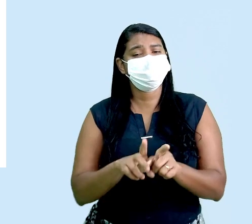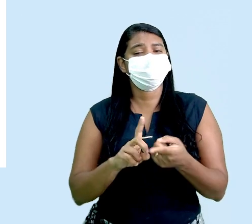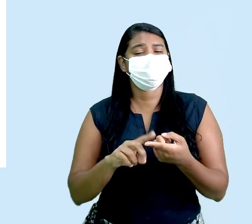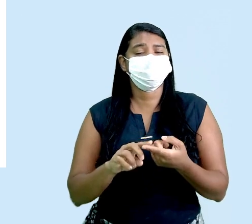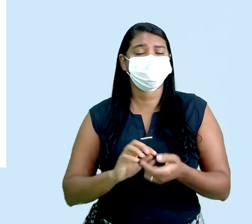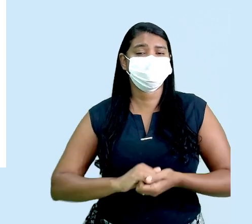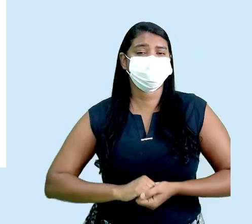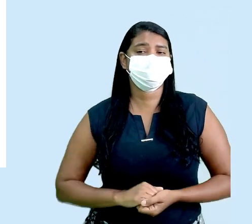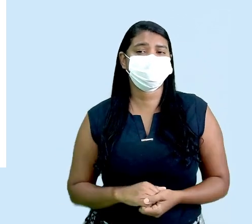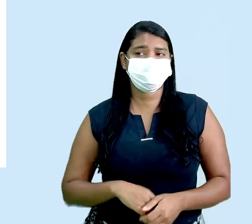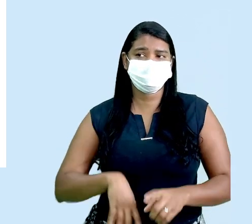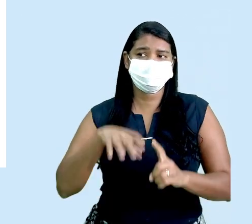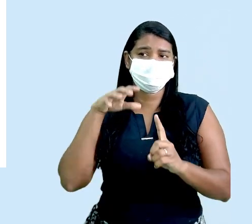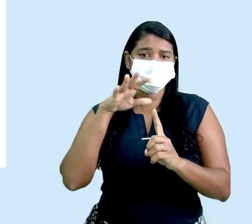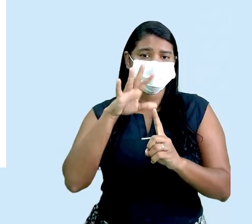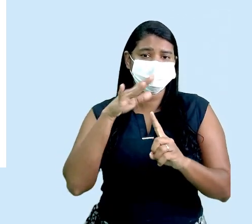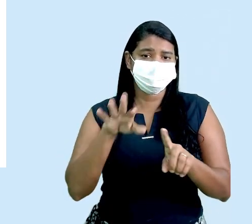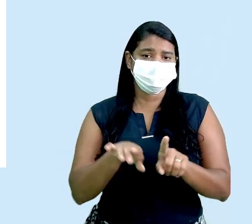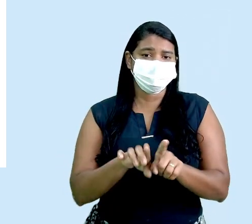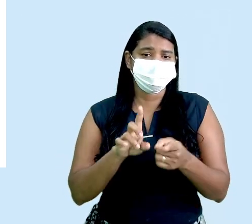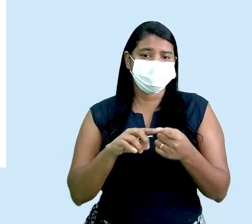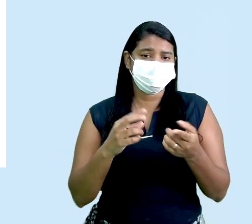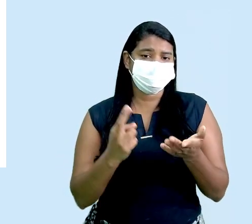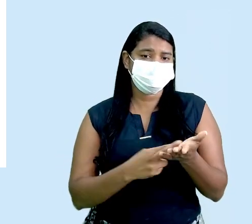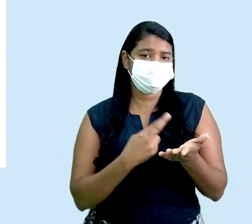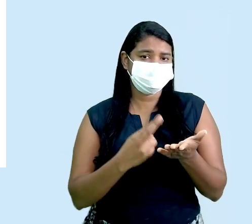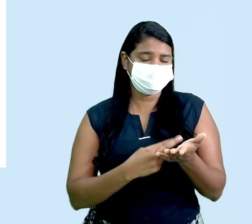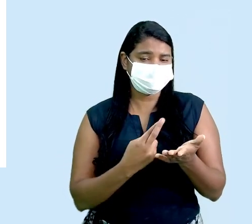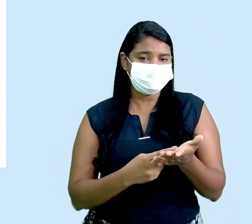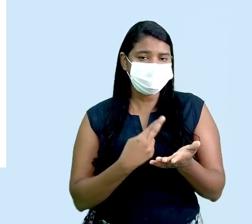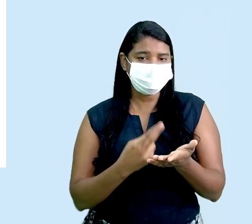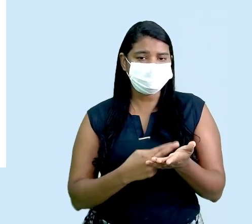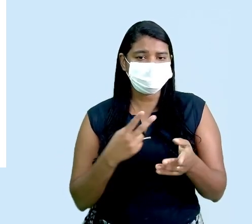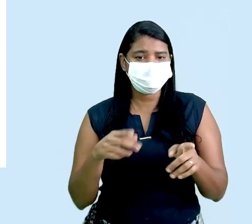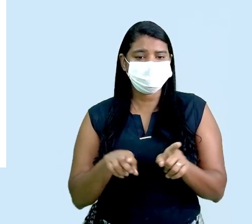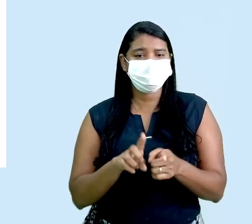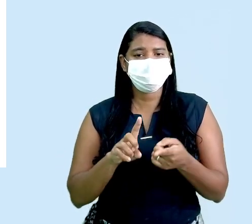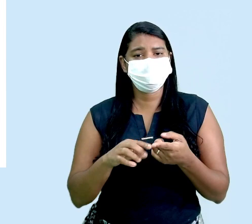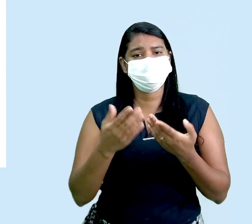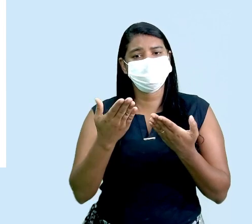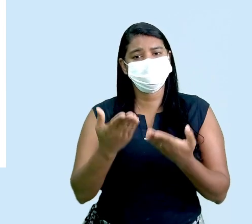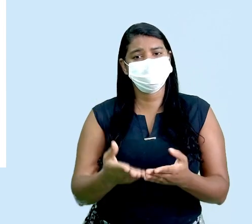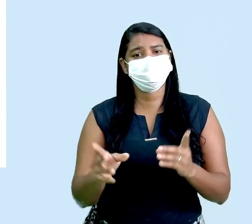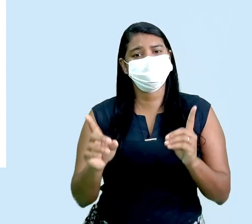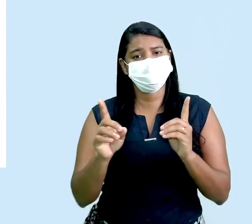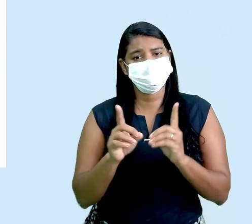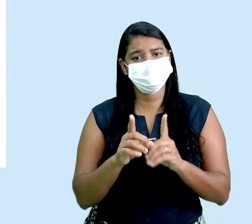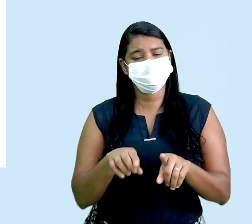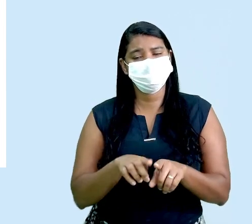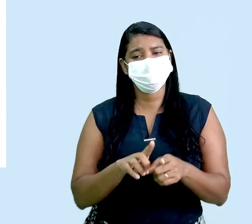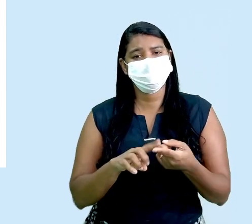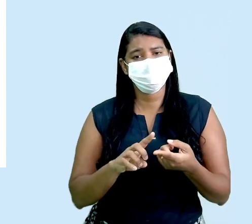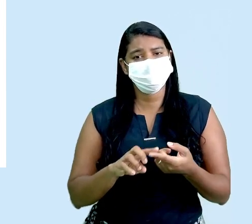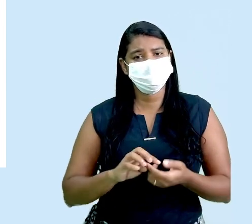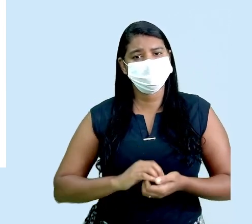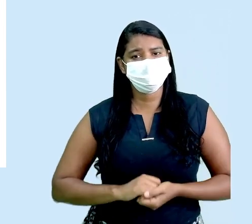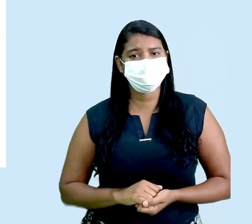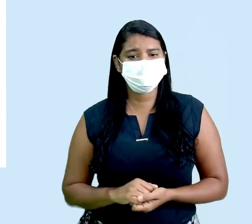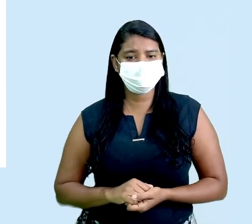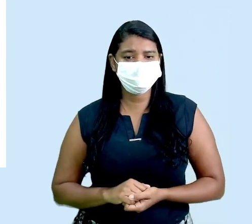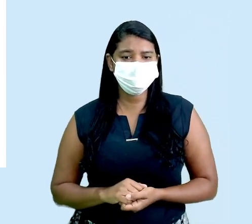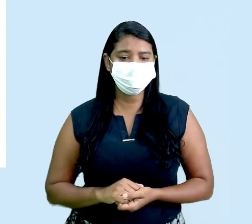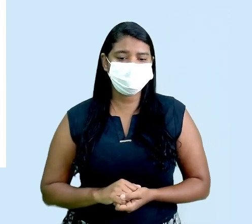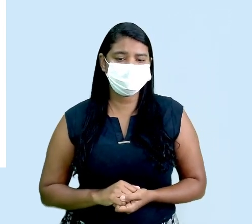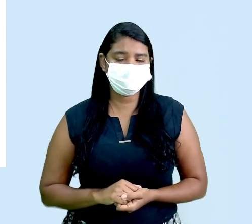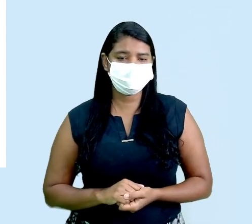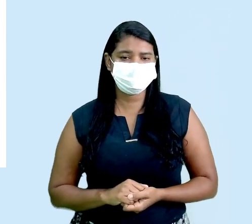Deco influenciou inclusive, pasme, até revistas em quadrinhos. Você vai encontrar esse estilo em algumas revistas em quadrinhos, inclusive